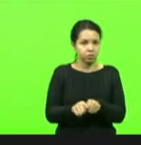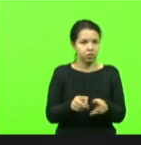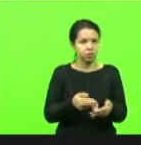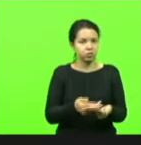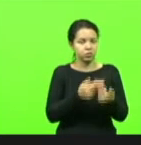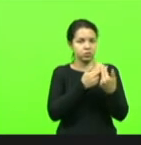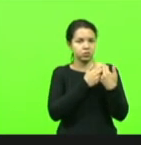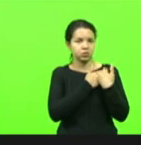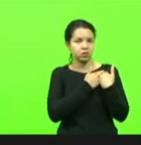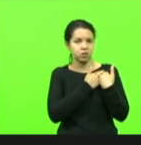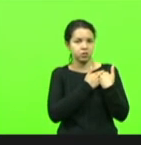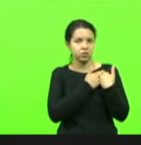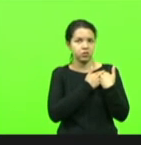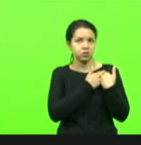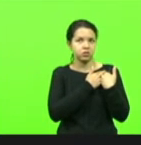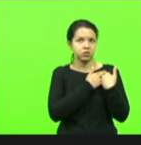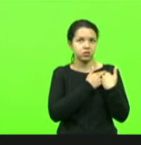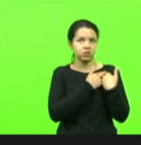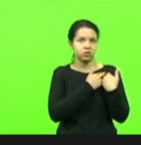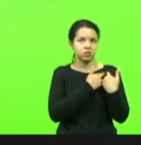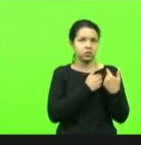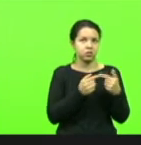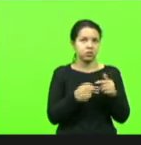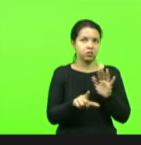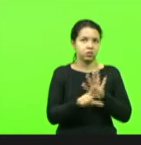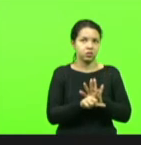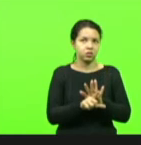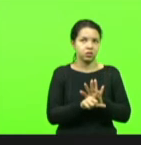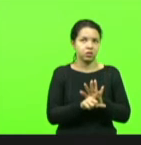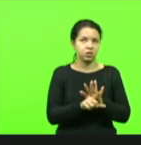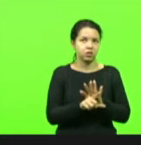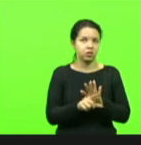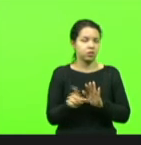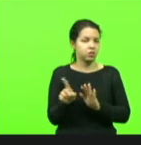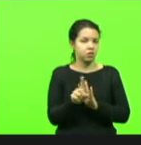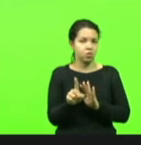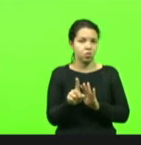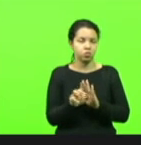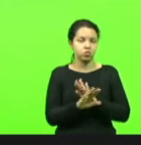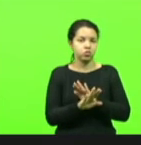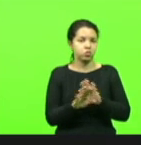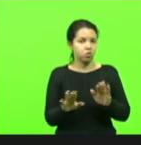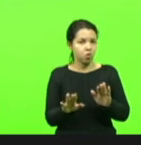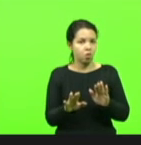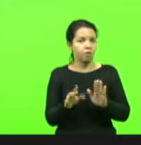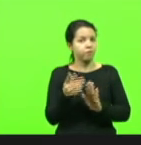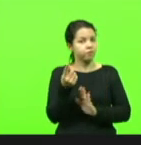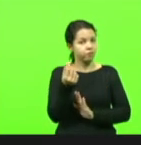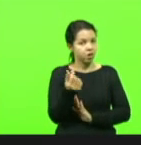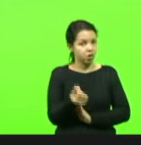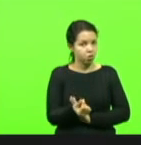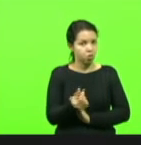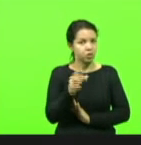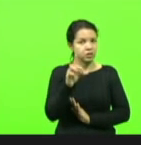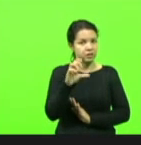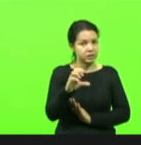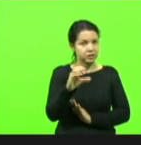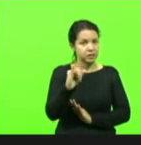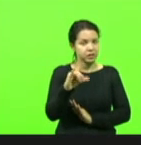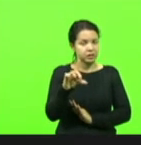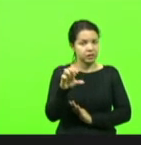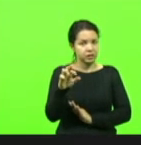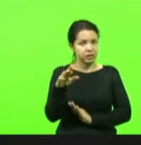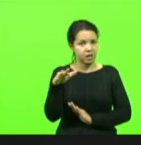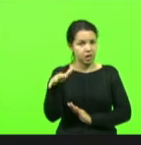responsáveis legais em nível E ela como é que na questão de valores estão de cilindradas